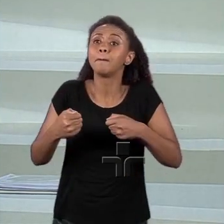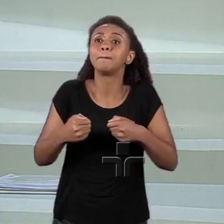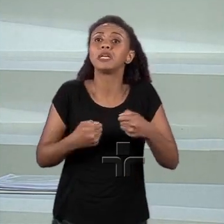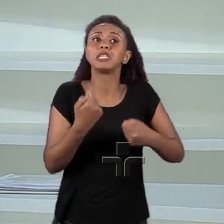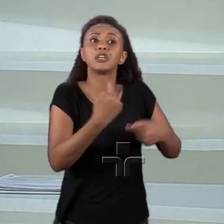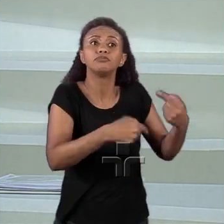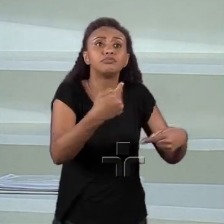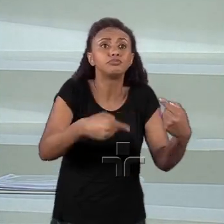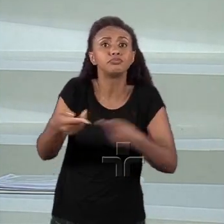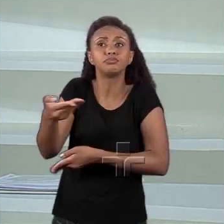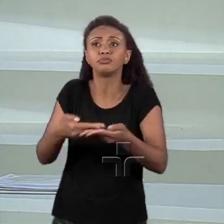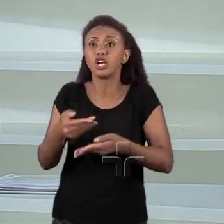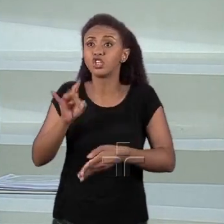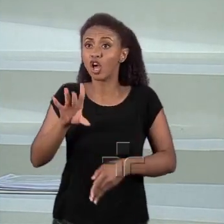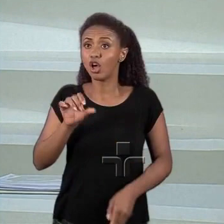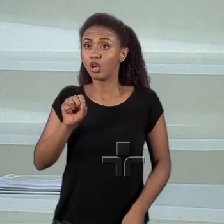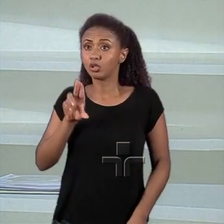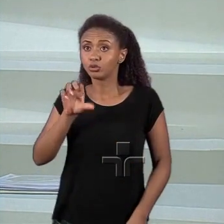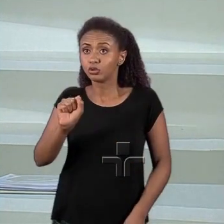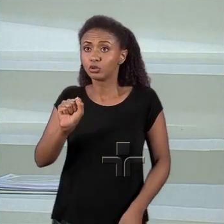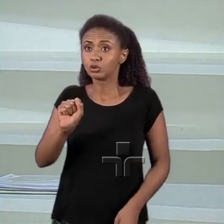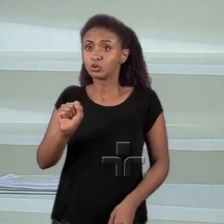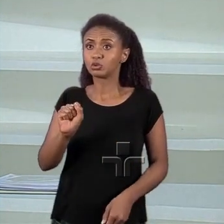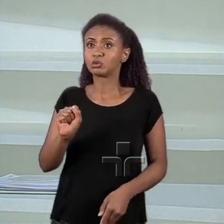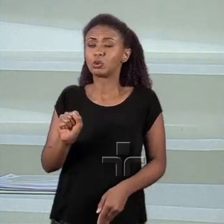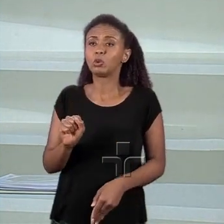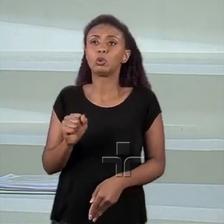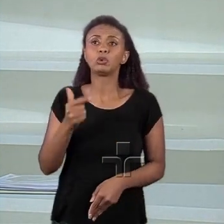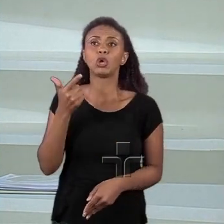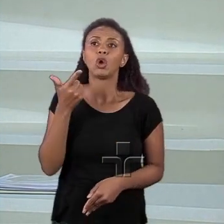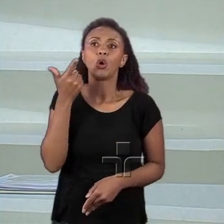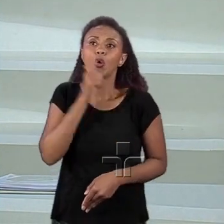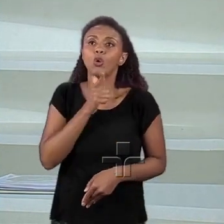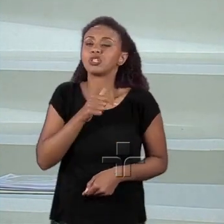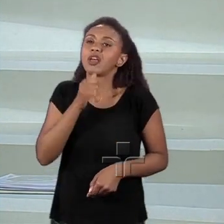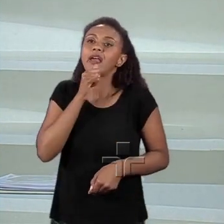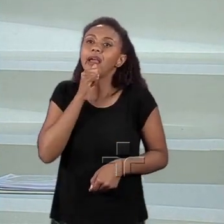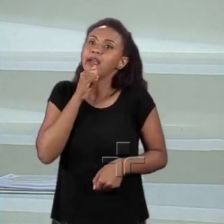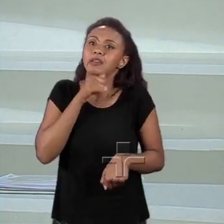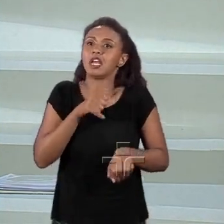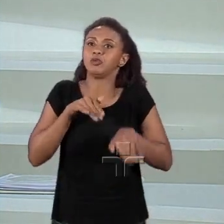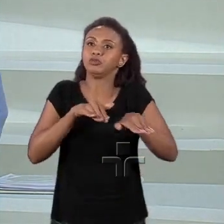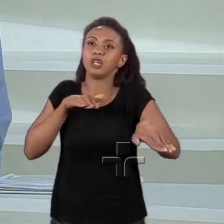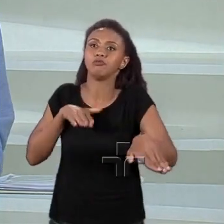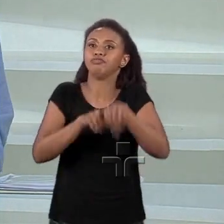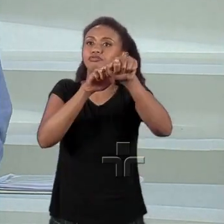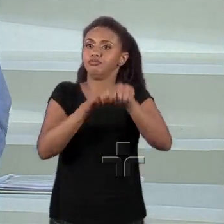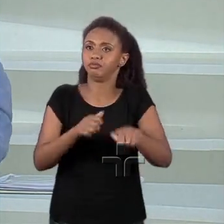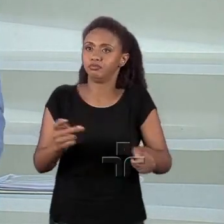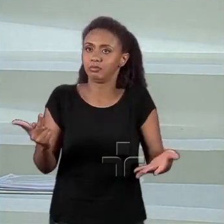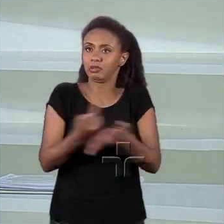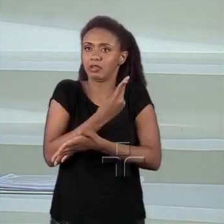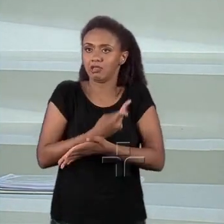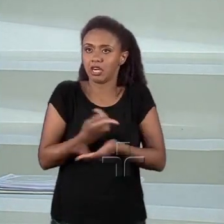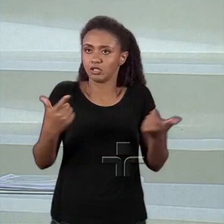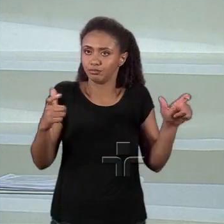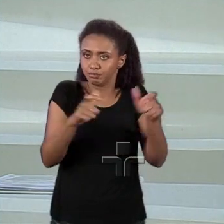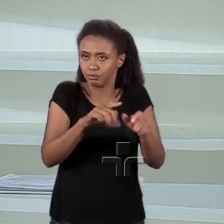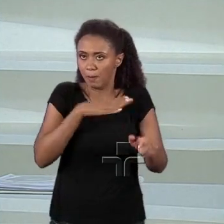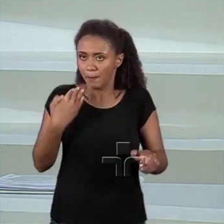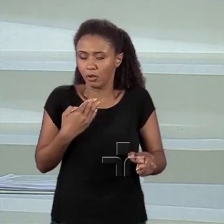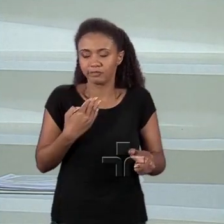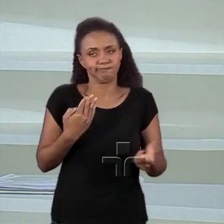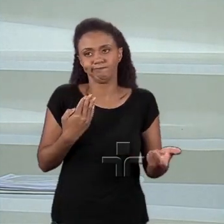não depende do SUS, por exemplo, diminuir a mortalidade nos acidentes de trânsito, que é absurda no Brasil. Nós atendemos, mas a mortalidade vem